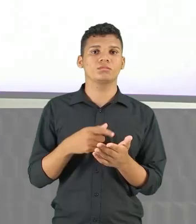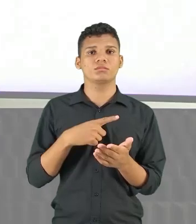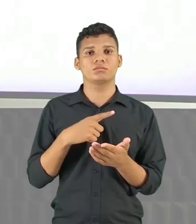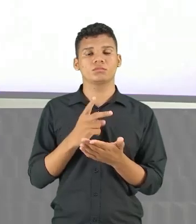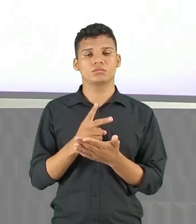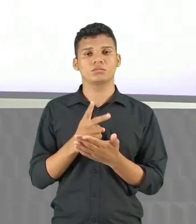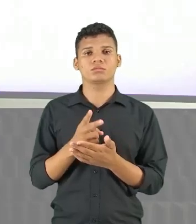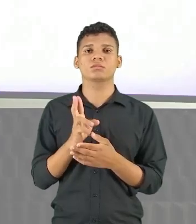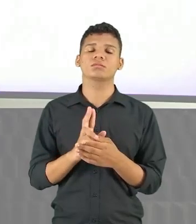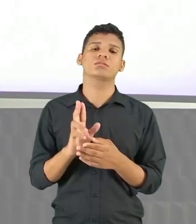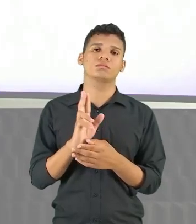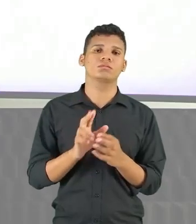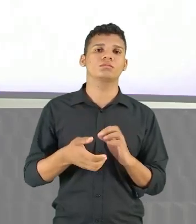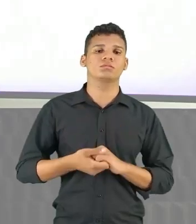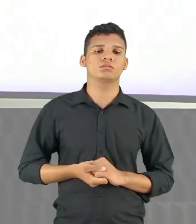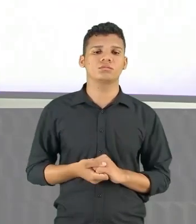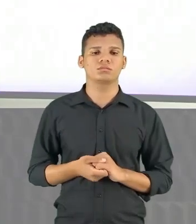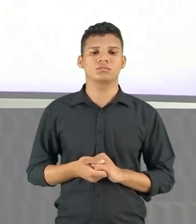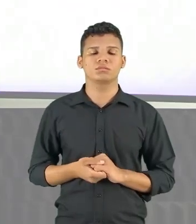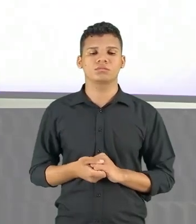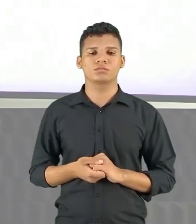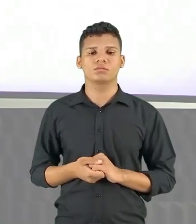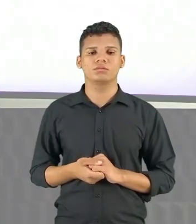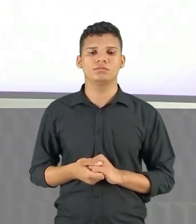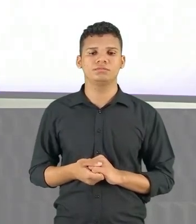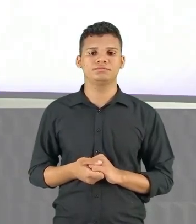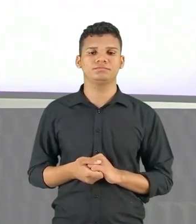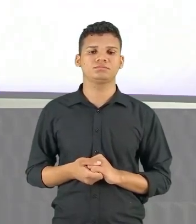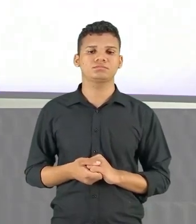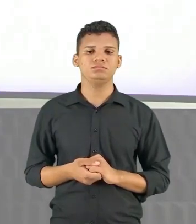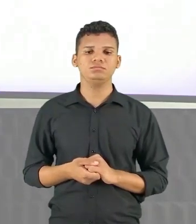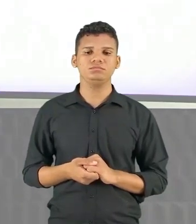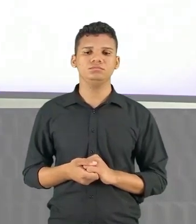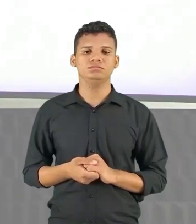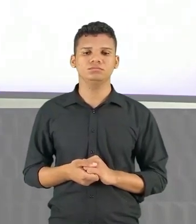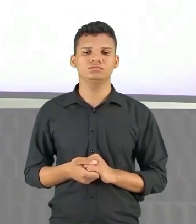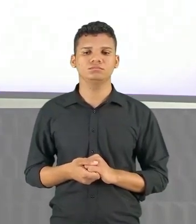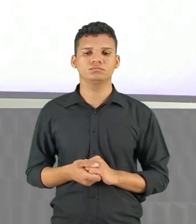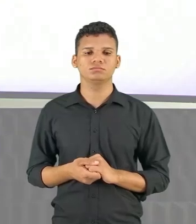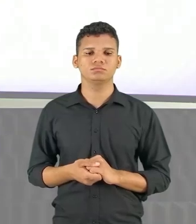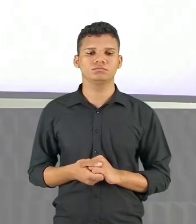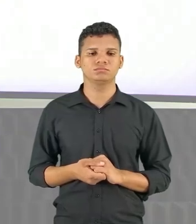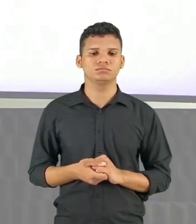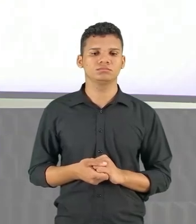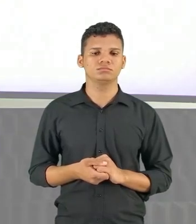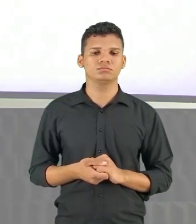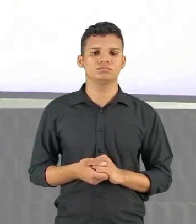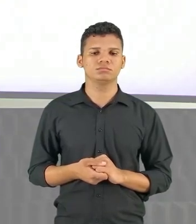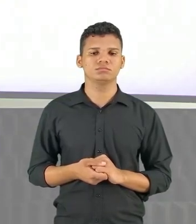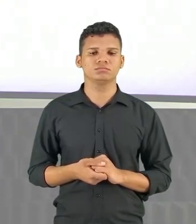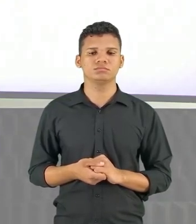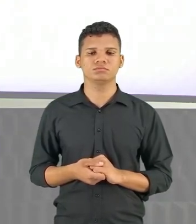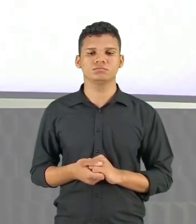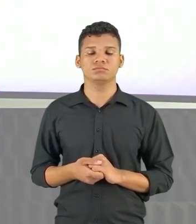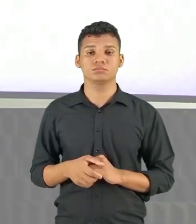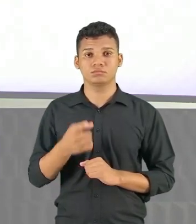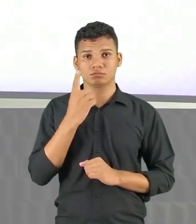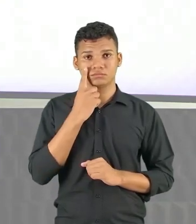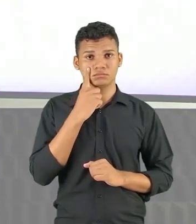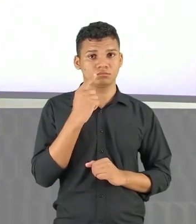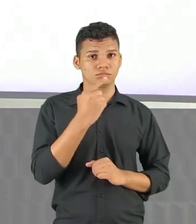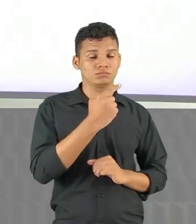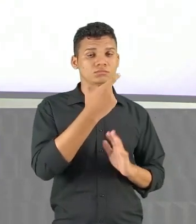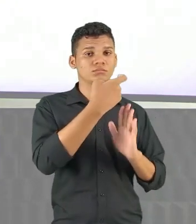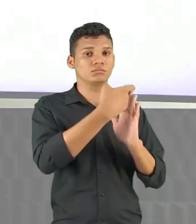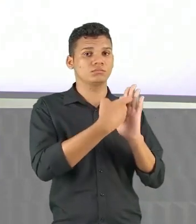literária romantismo, nessa questão do Enem. Estas palavras ecoavam